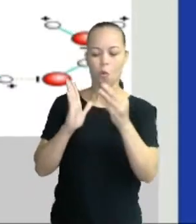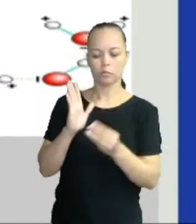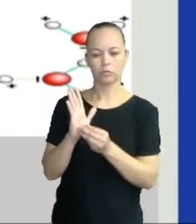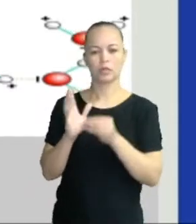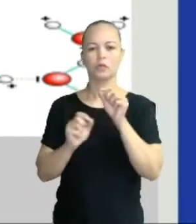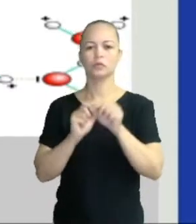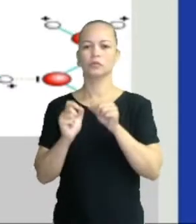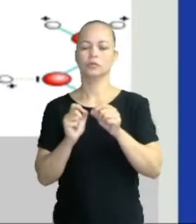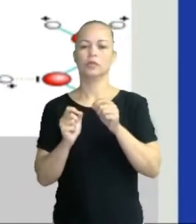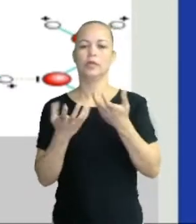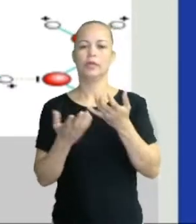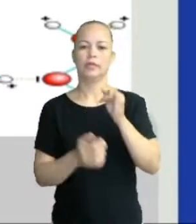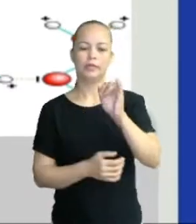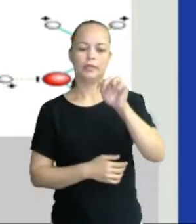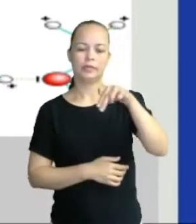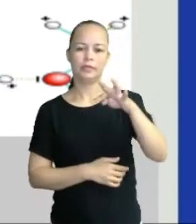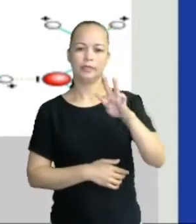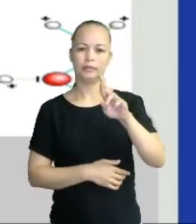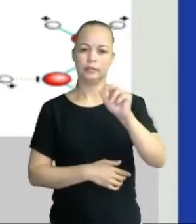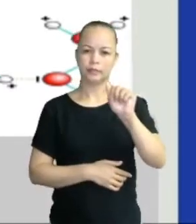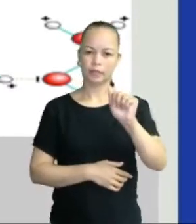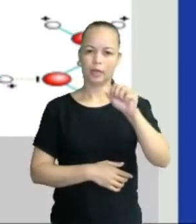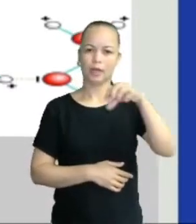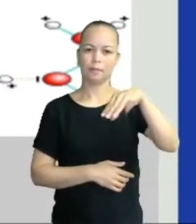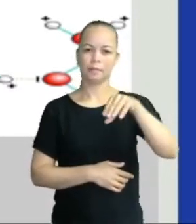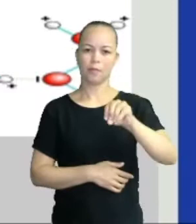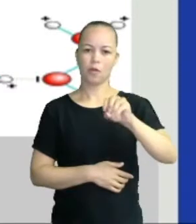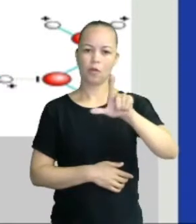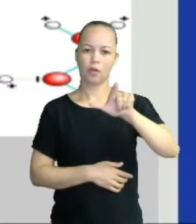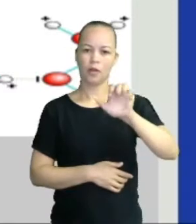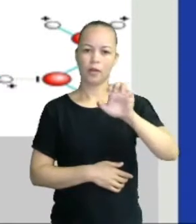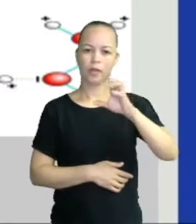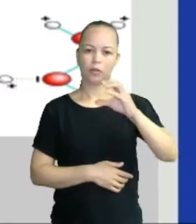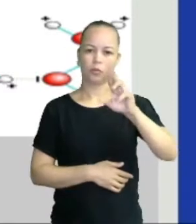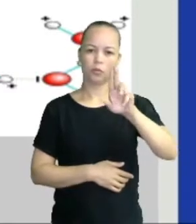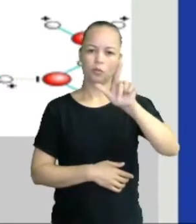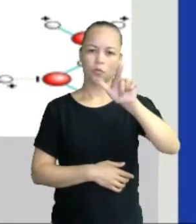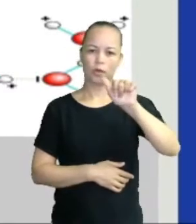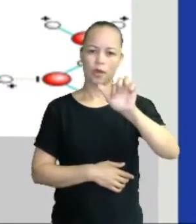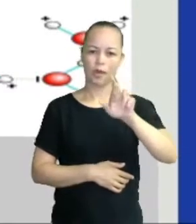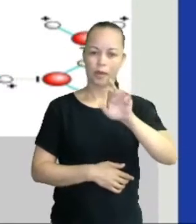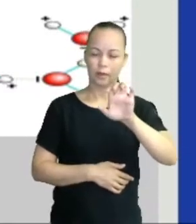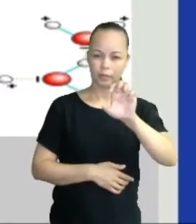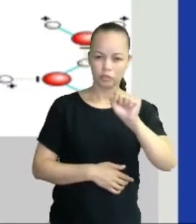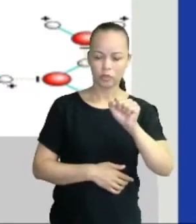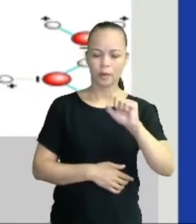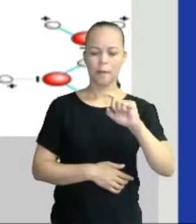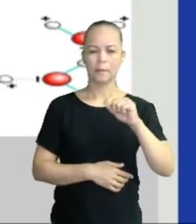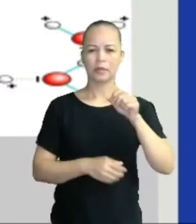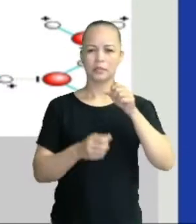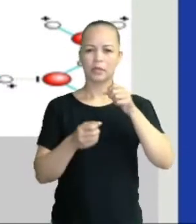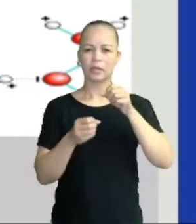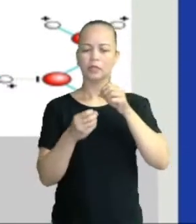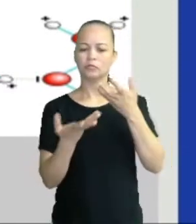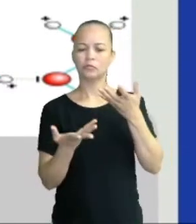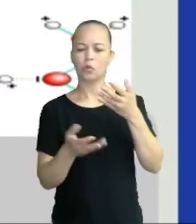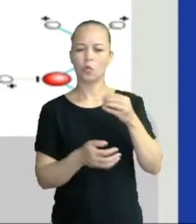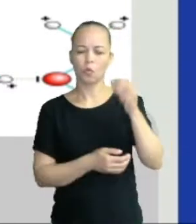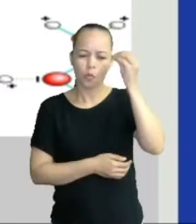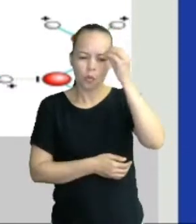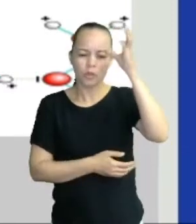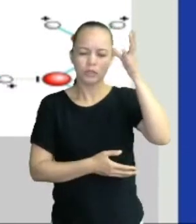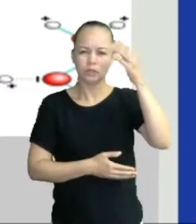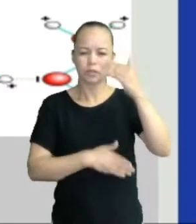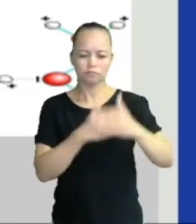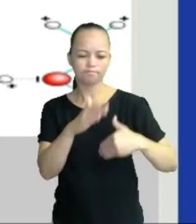ligações intramoleculares. Mas eu queria chamar a atenção de vocês que, para que a gente possa construir um conhecimento, um saber muito